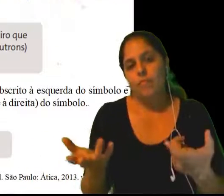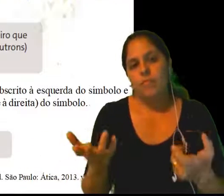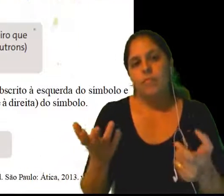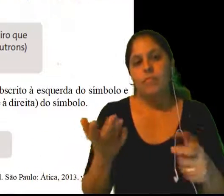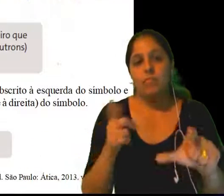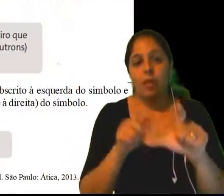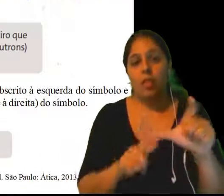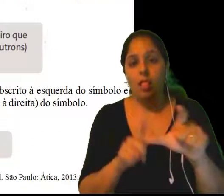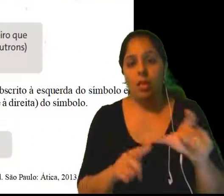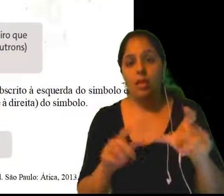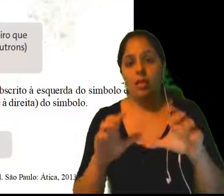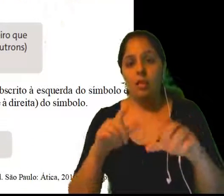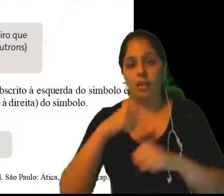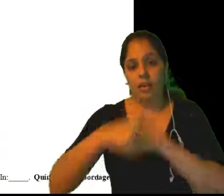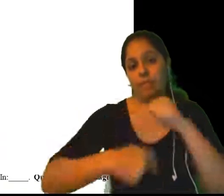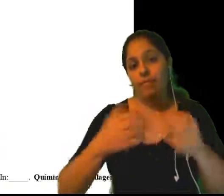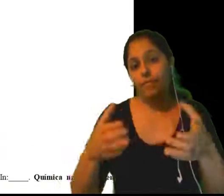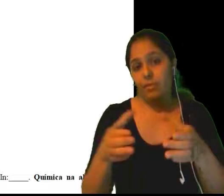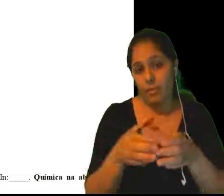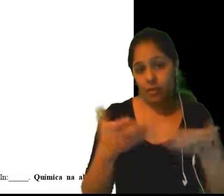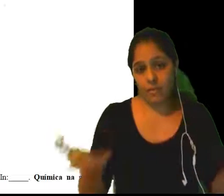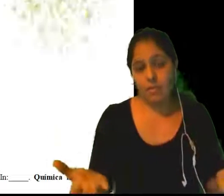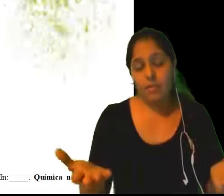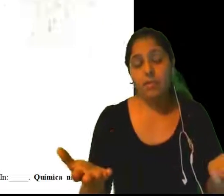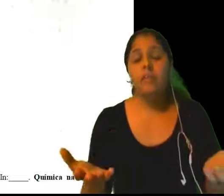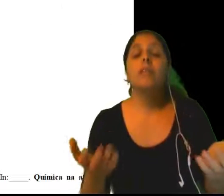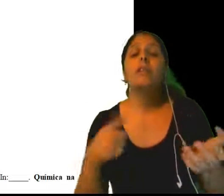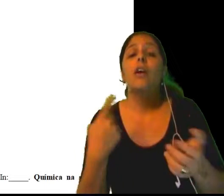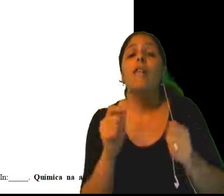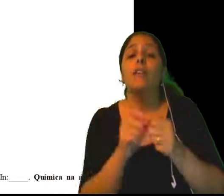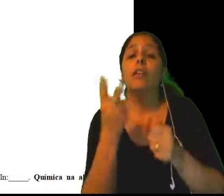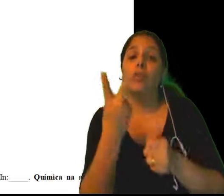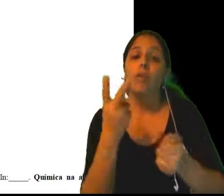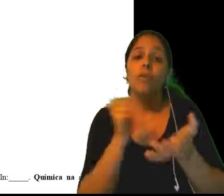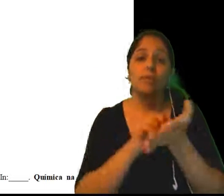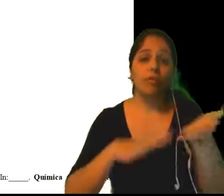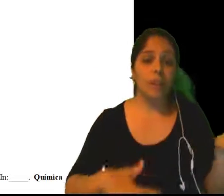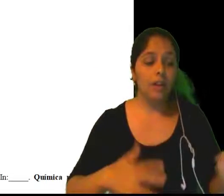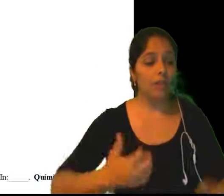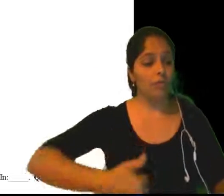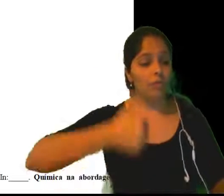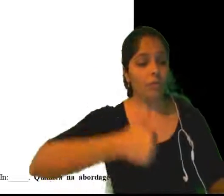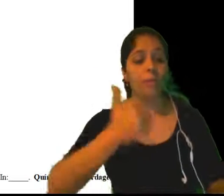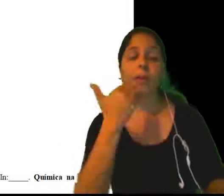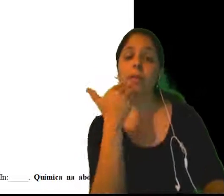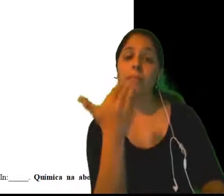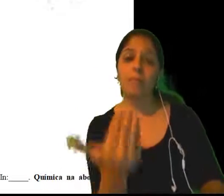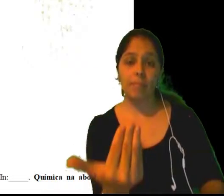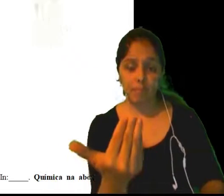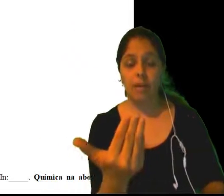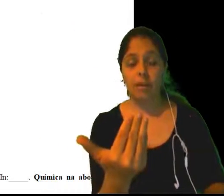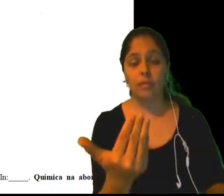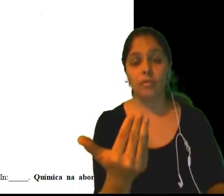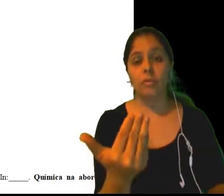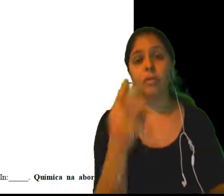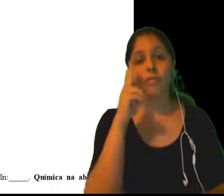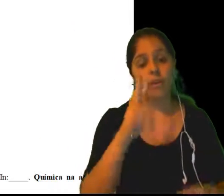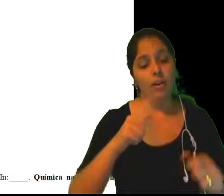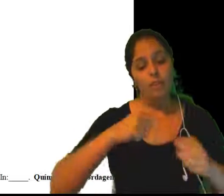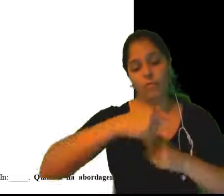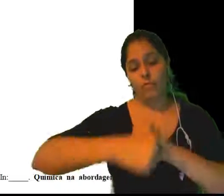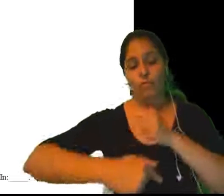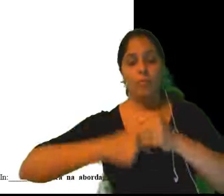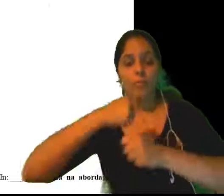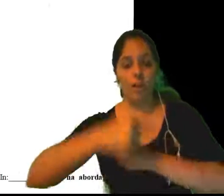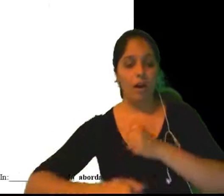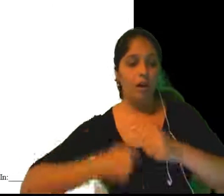do símbolo do elemento químico. Agora nós vamos fazer dois exercícios. No primeiro, ele pede para considerar